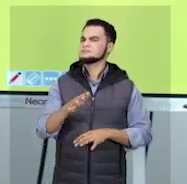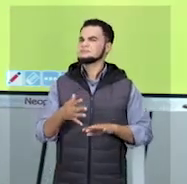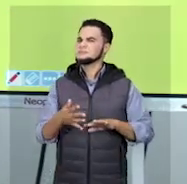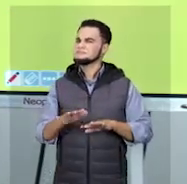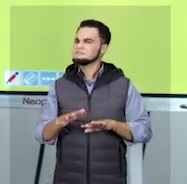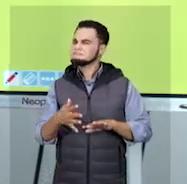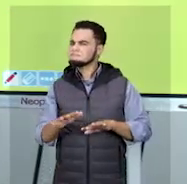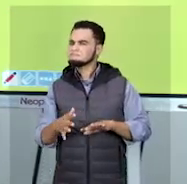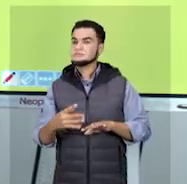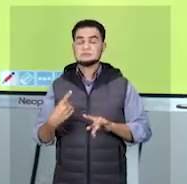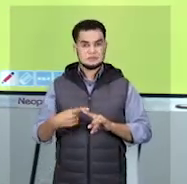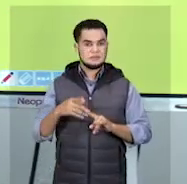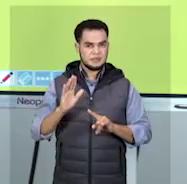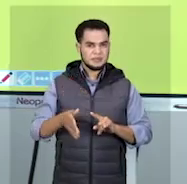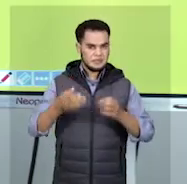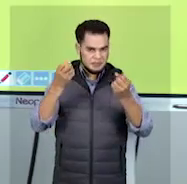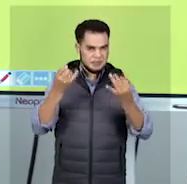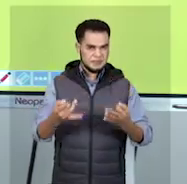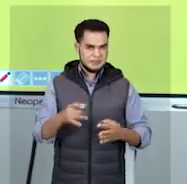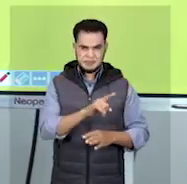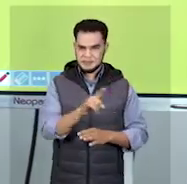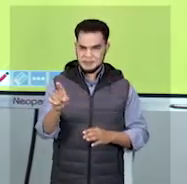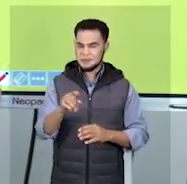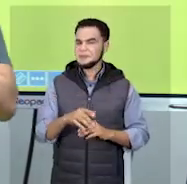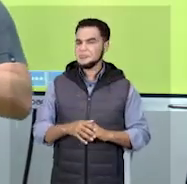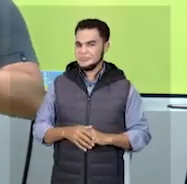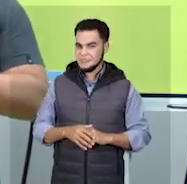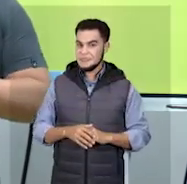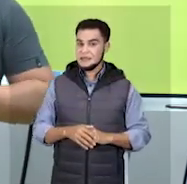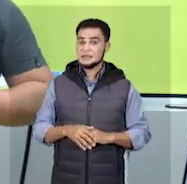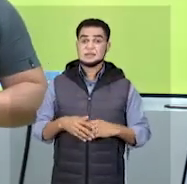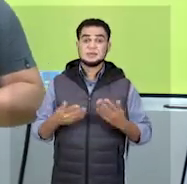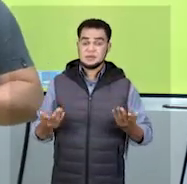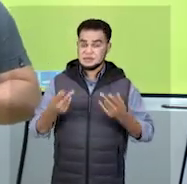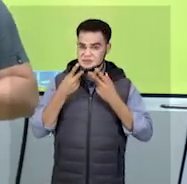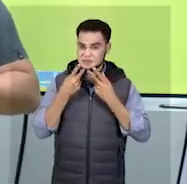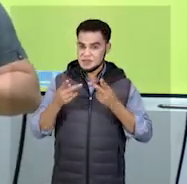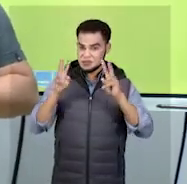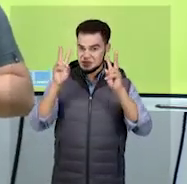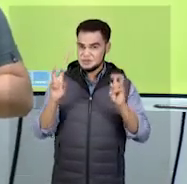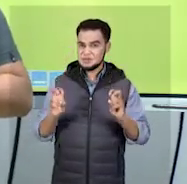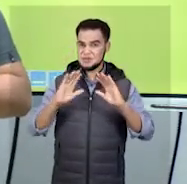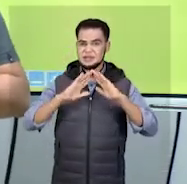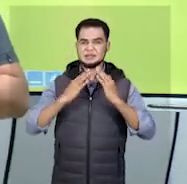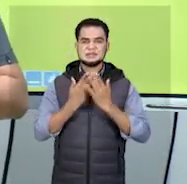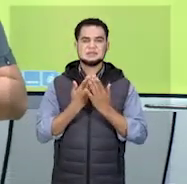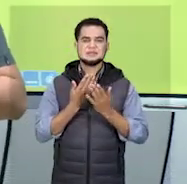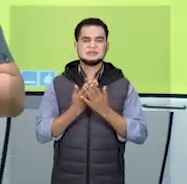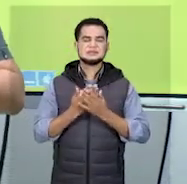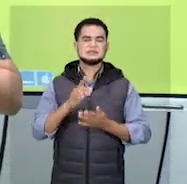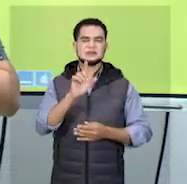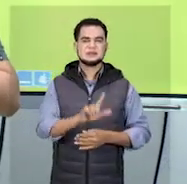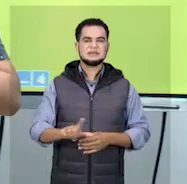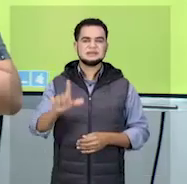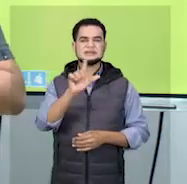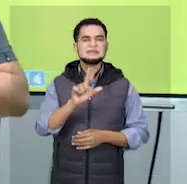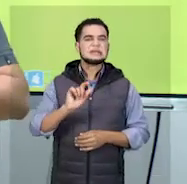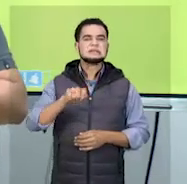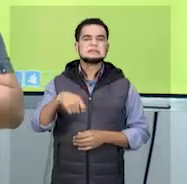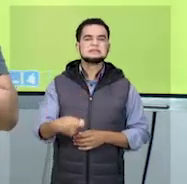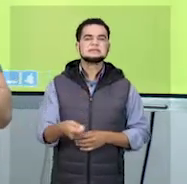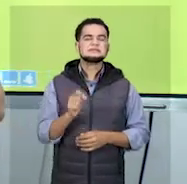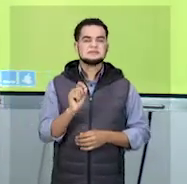falei com vocês várias vezes que quando se trata de escolas literárias, nós estamos falando de